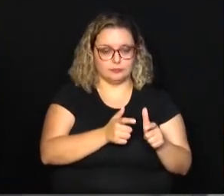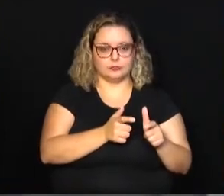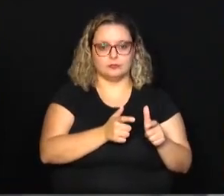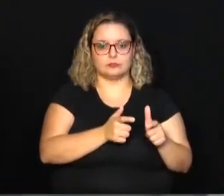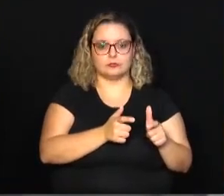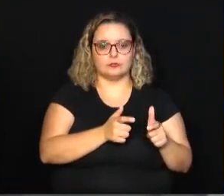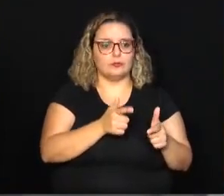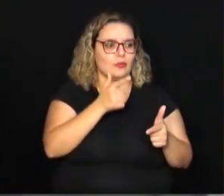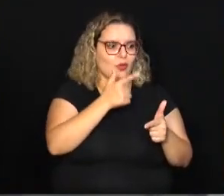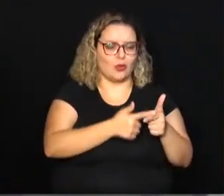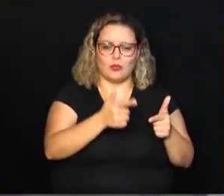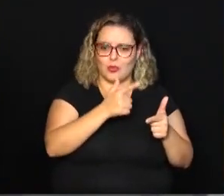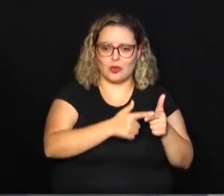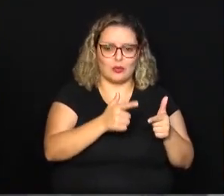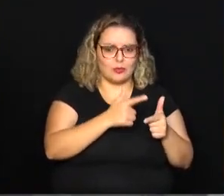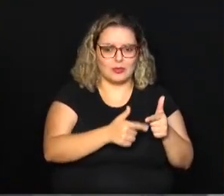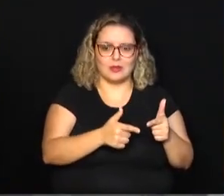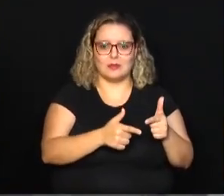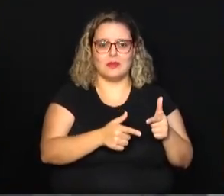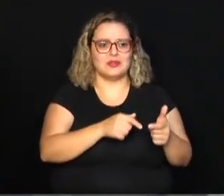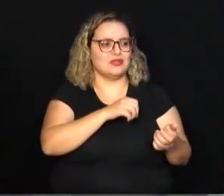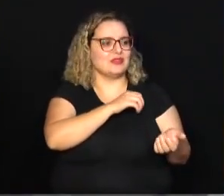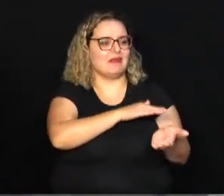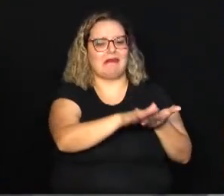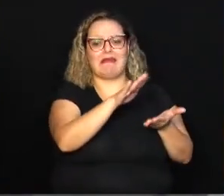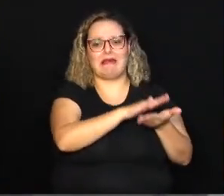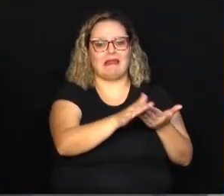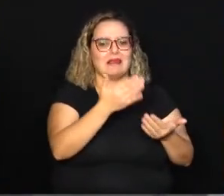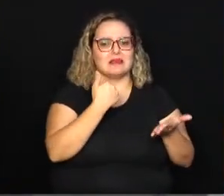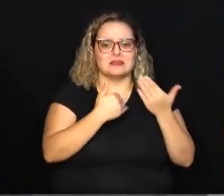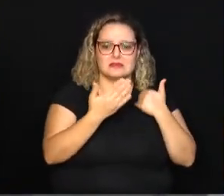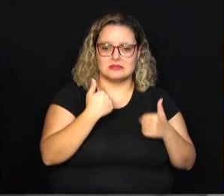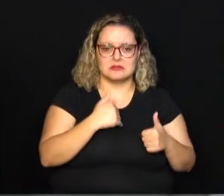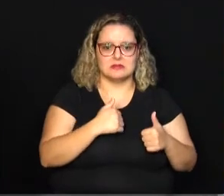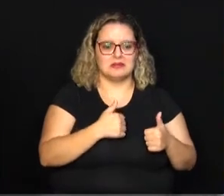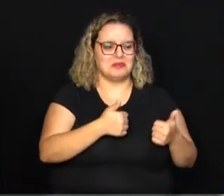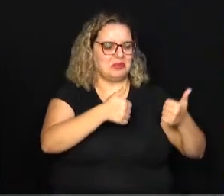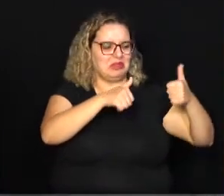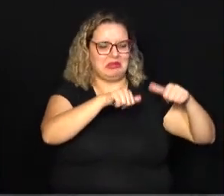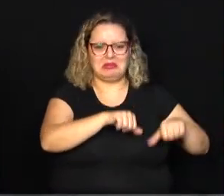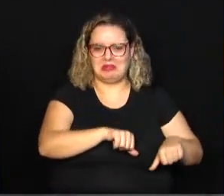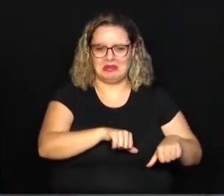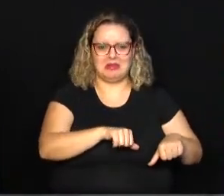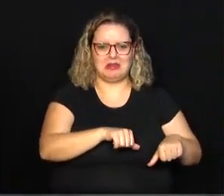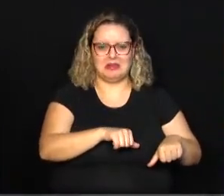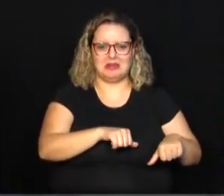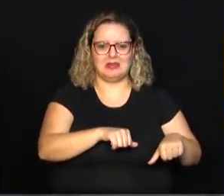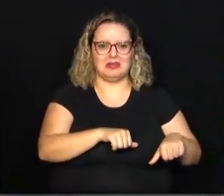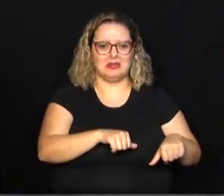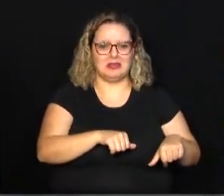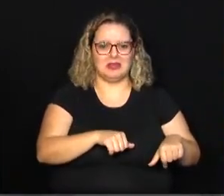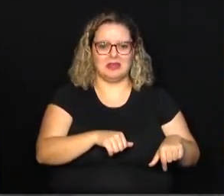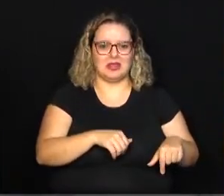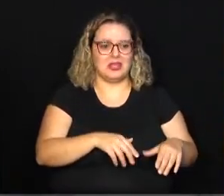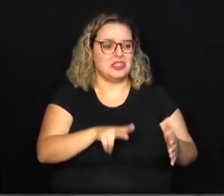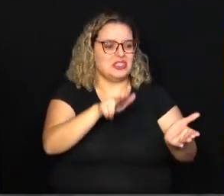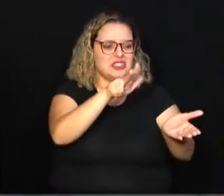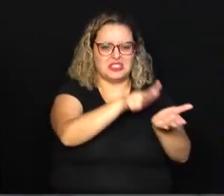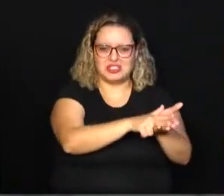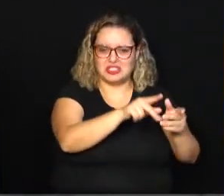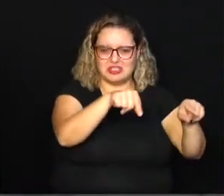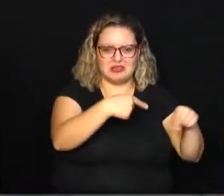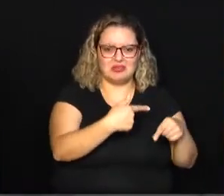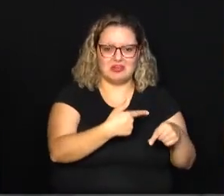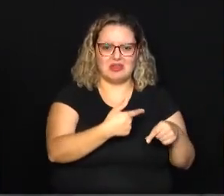alimento, que era um absurdo, a quantidade de má qualidade de chegar a comida até azedada ao leito com isso daí. Hoje tem um